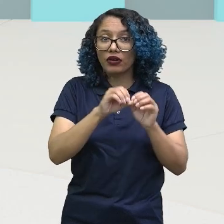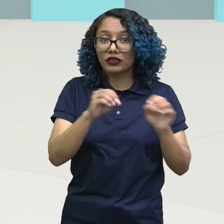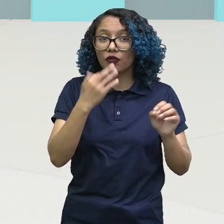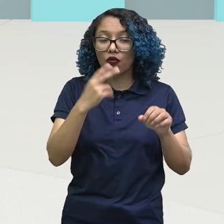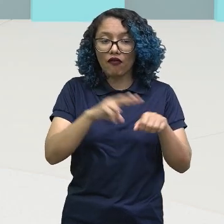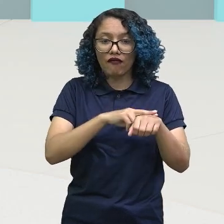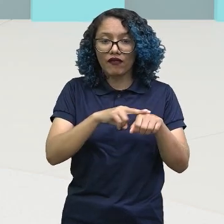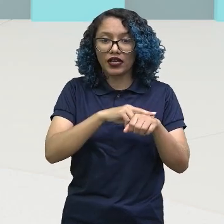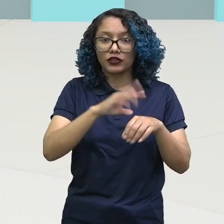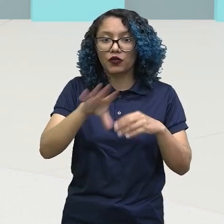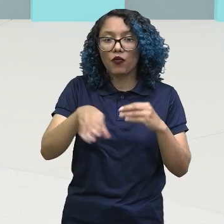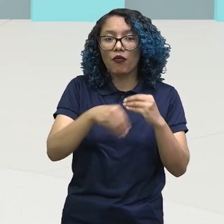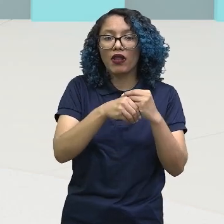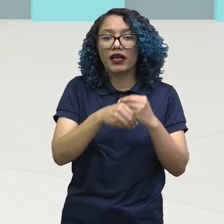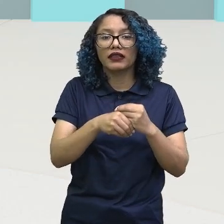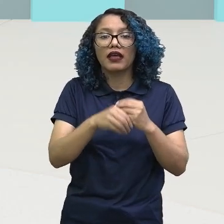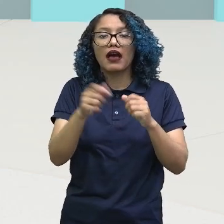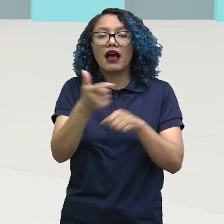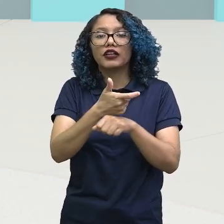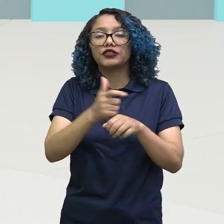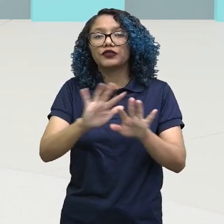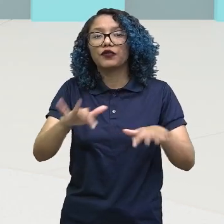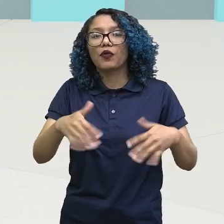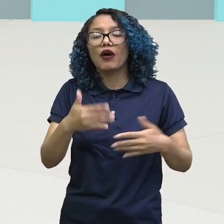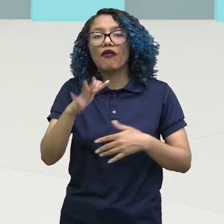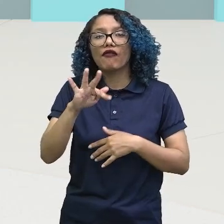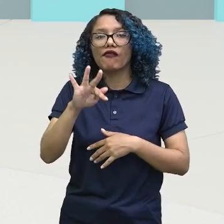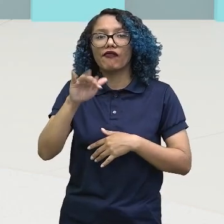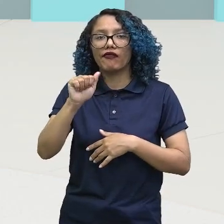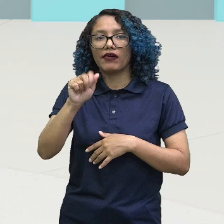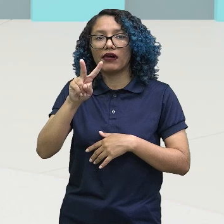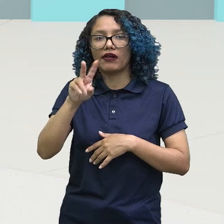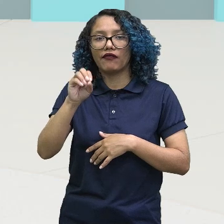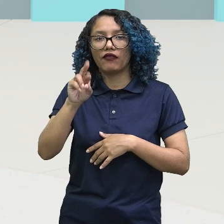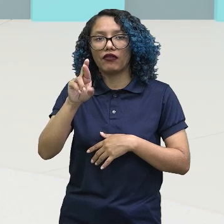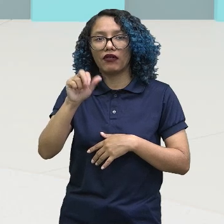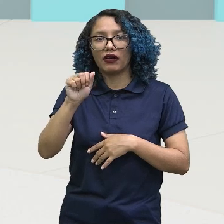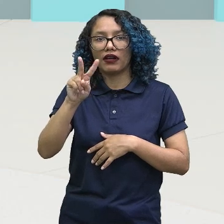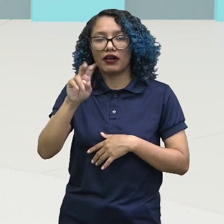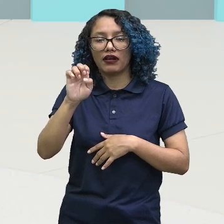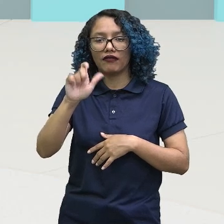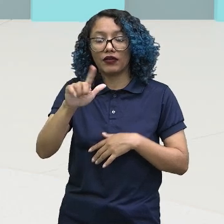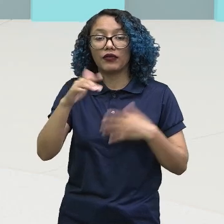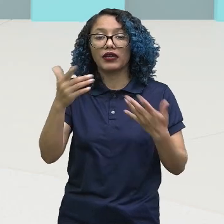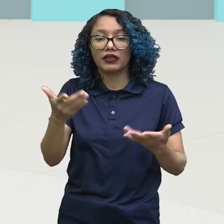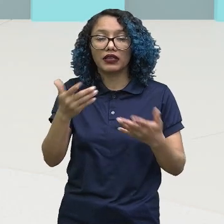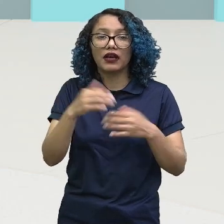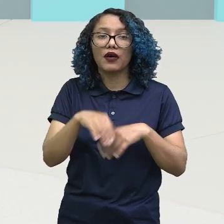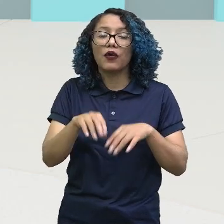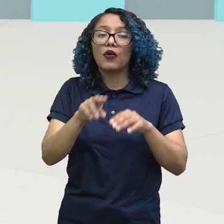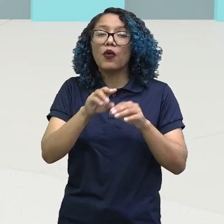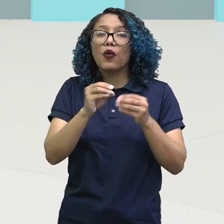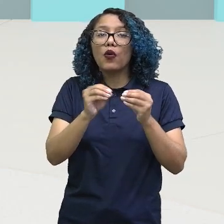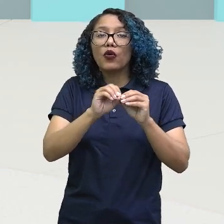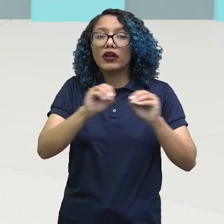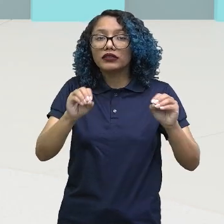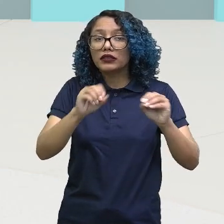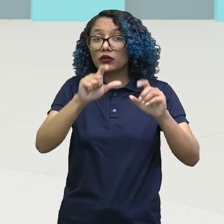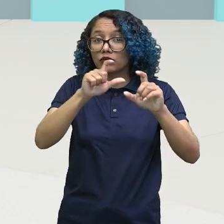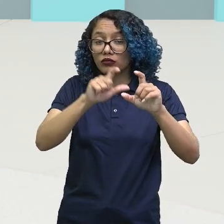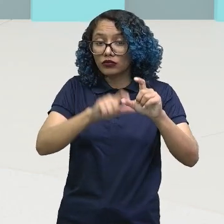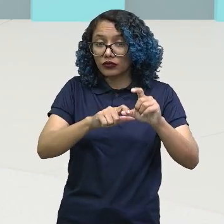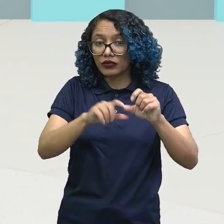adjetivo favorável. E aí, qual vai ser a classificação dela? Oração subordinada,